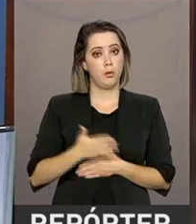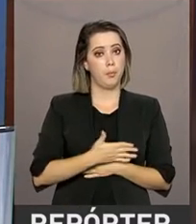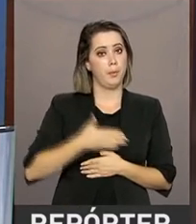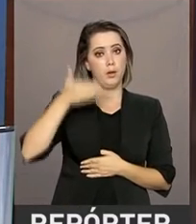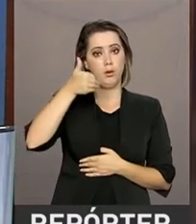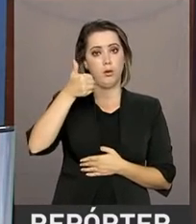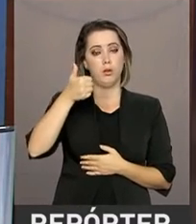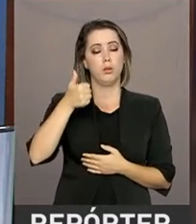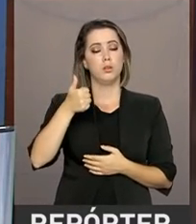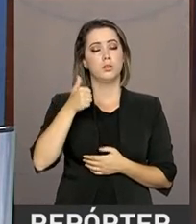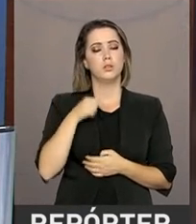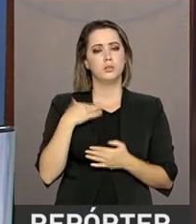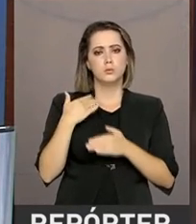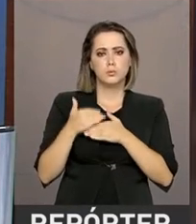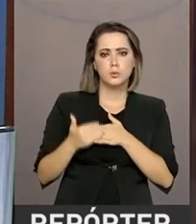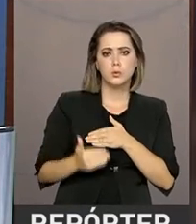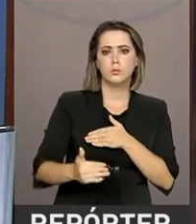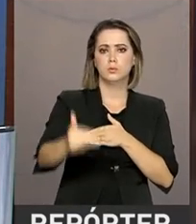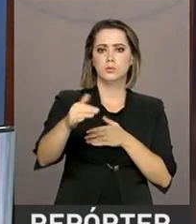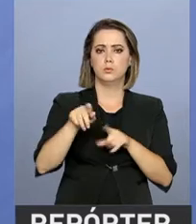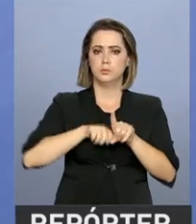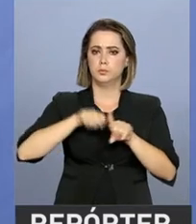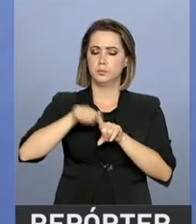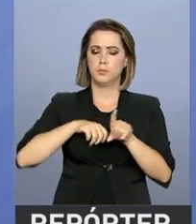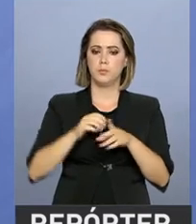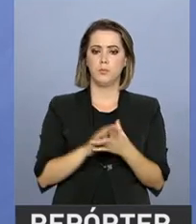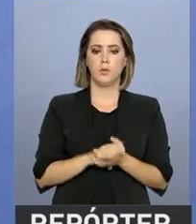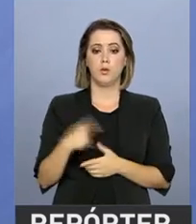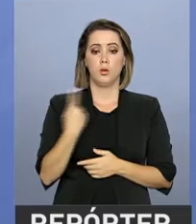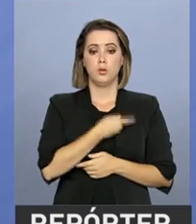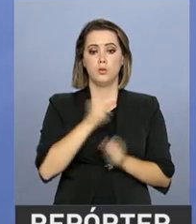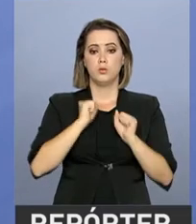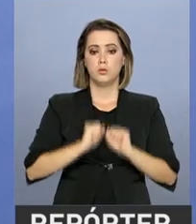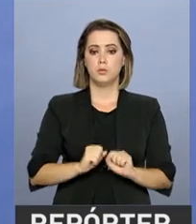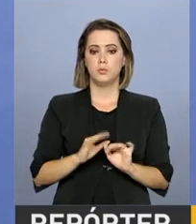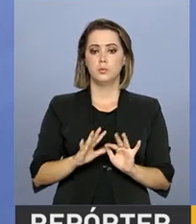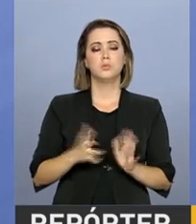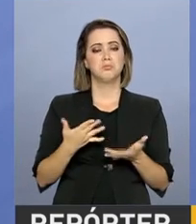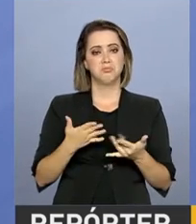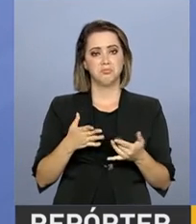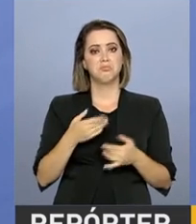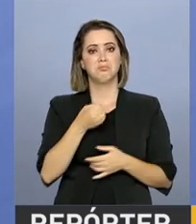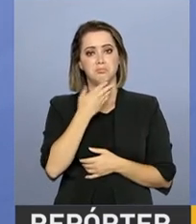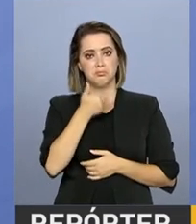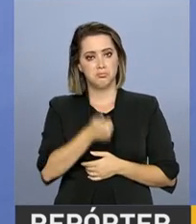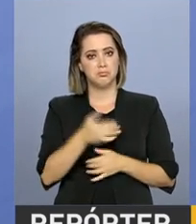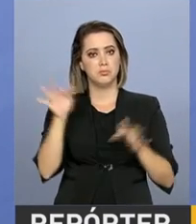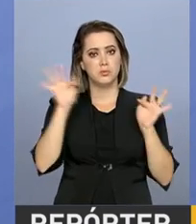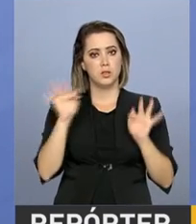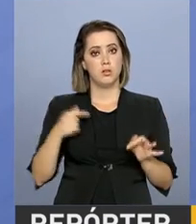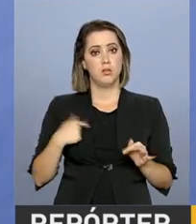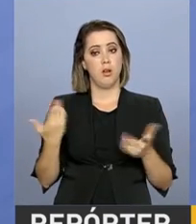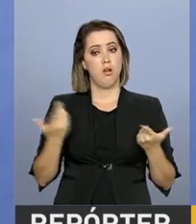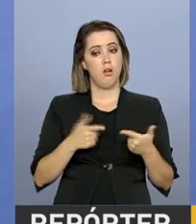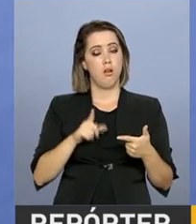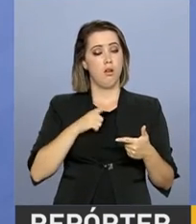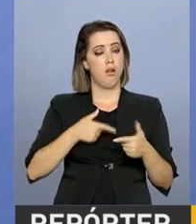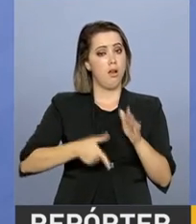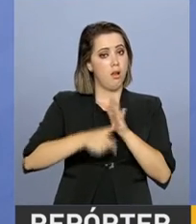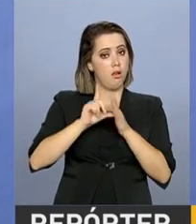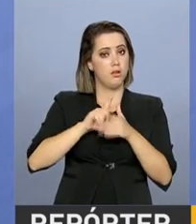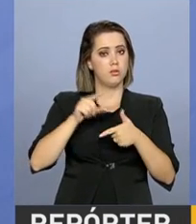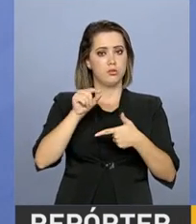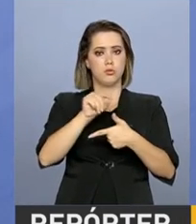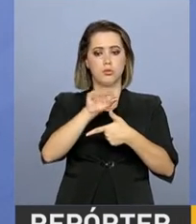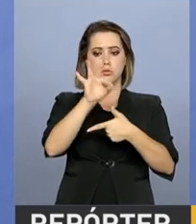melhora deve ser mantida nos próximos meses. Nós podemos comemorar a inversão da curva e